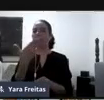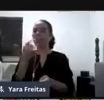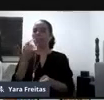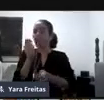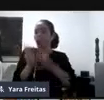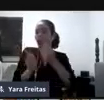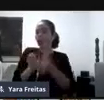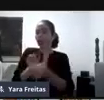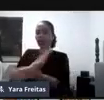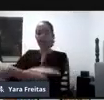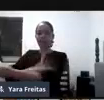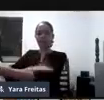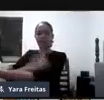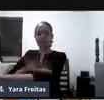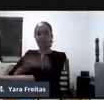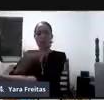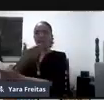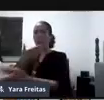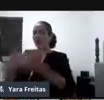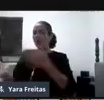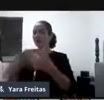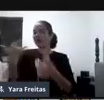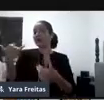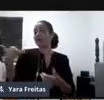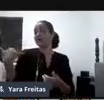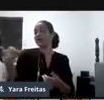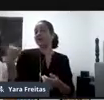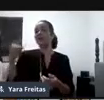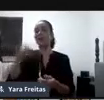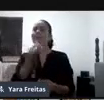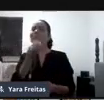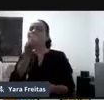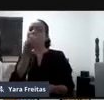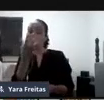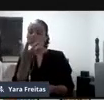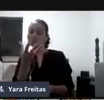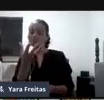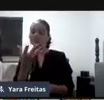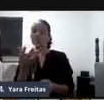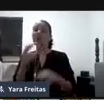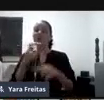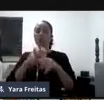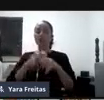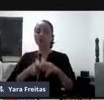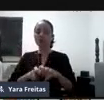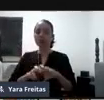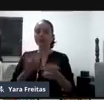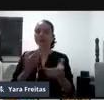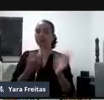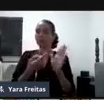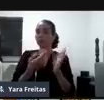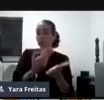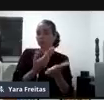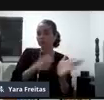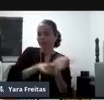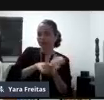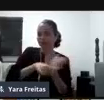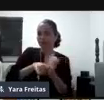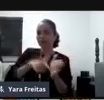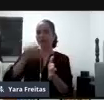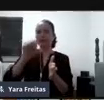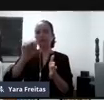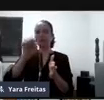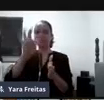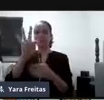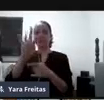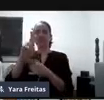pressão em qualquer idade é bom. Tanto é que o Sprint Mind mostrou que idosos que